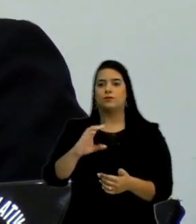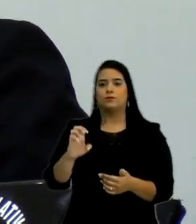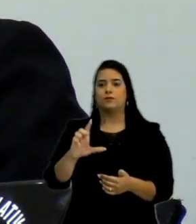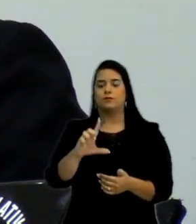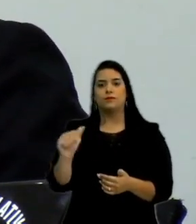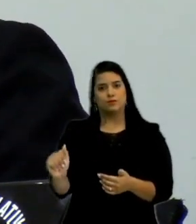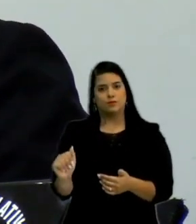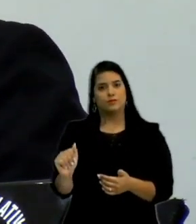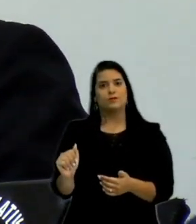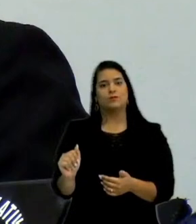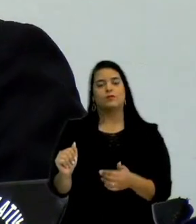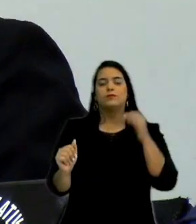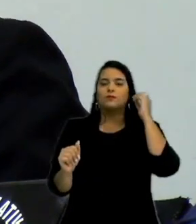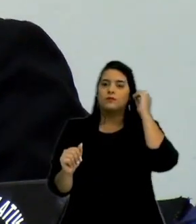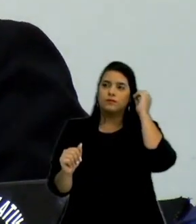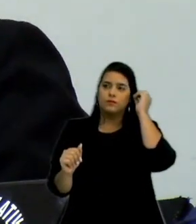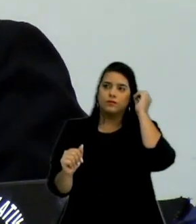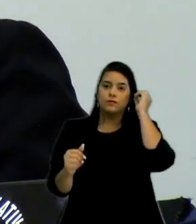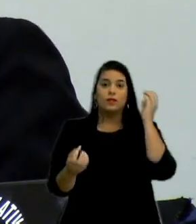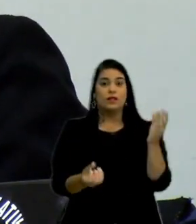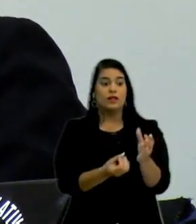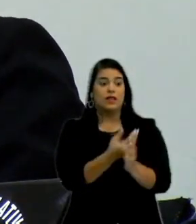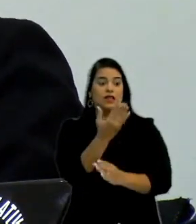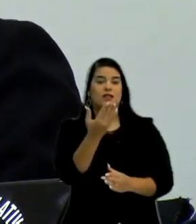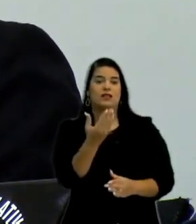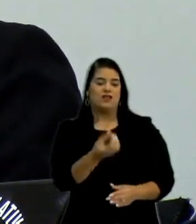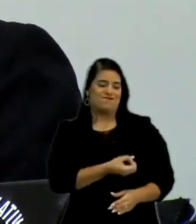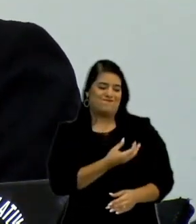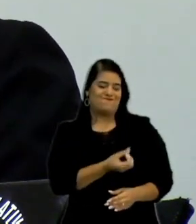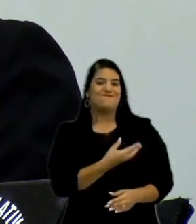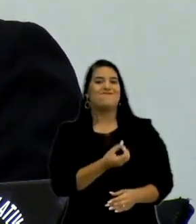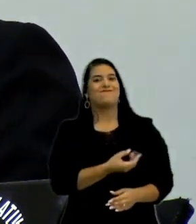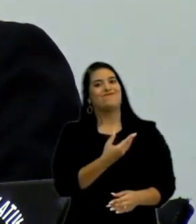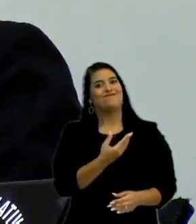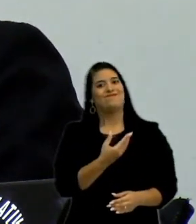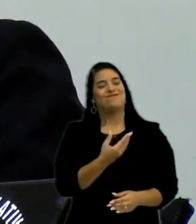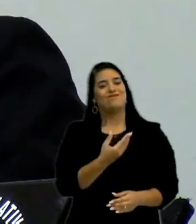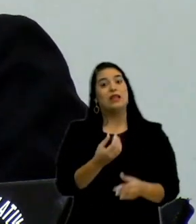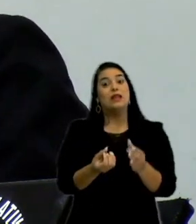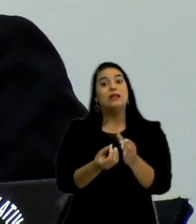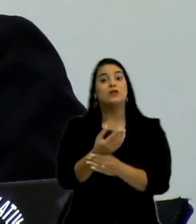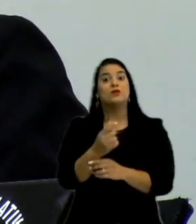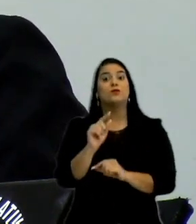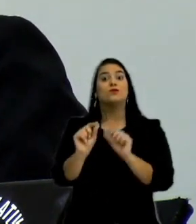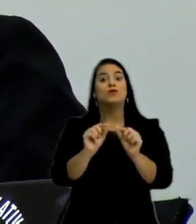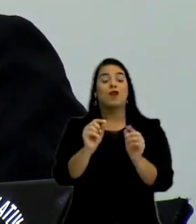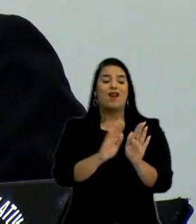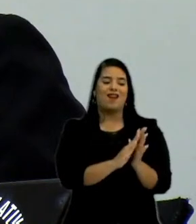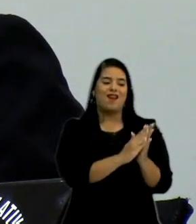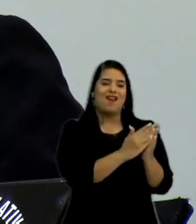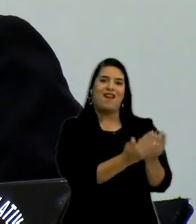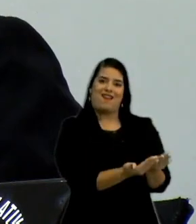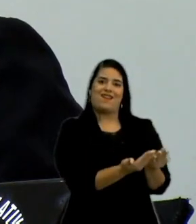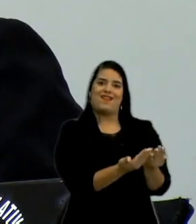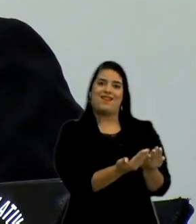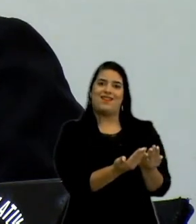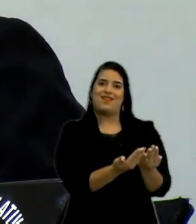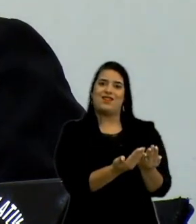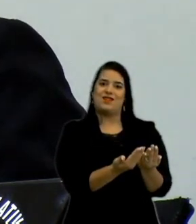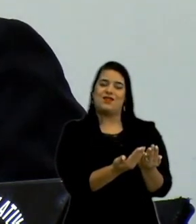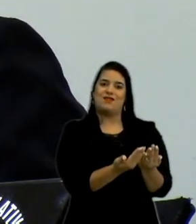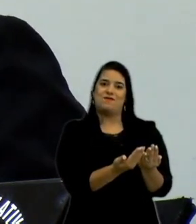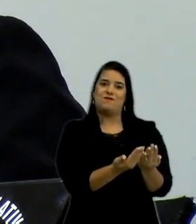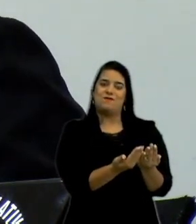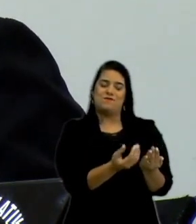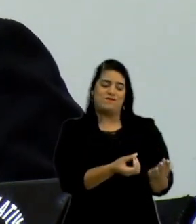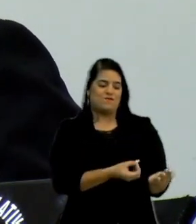poetisa de São Bento do Una, São Bentense, pelo seu lançamento do livro Versos que Conta História.